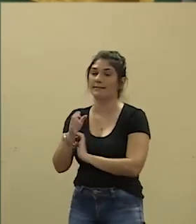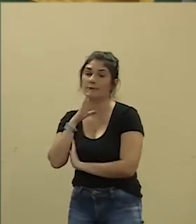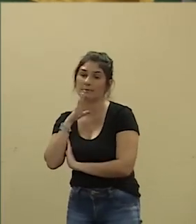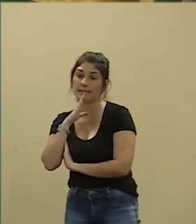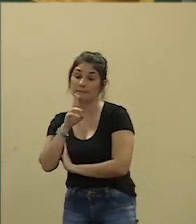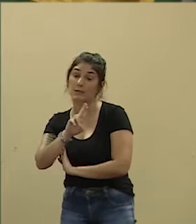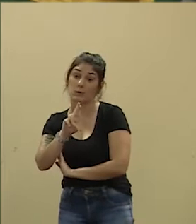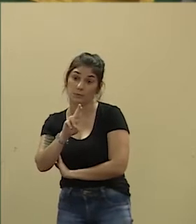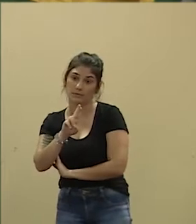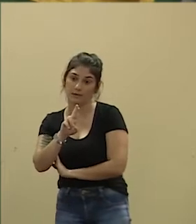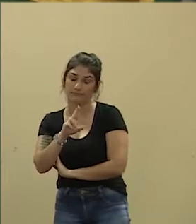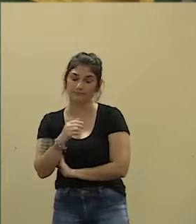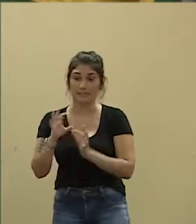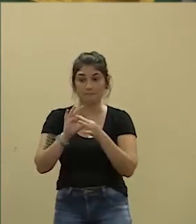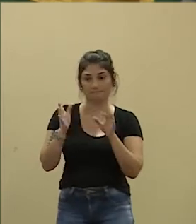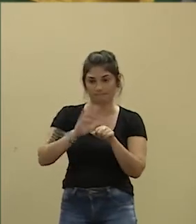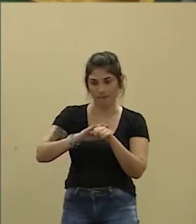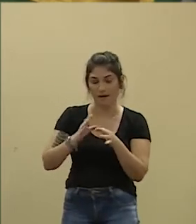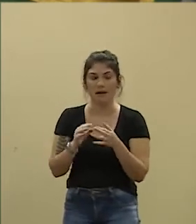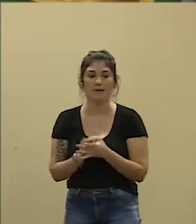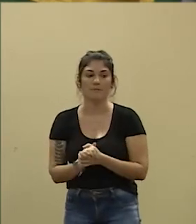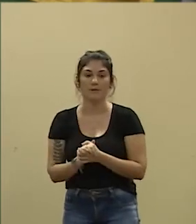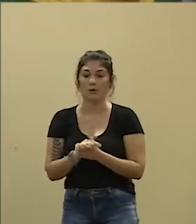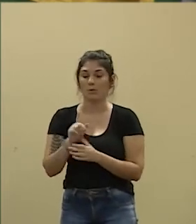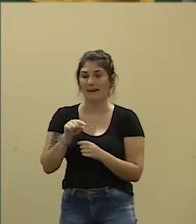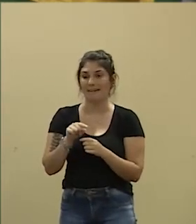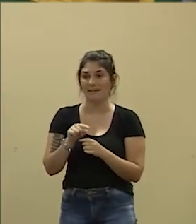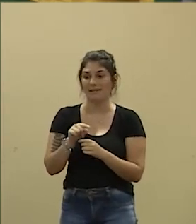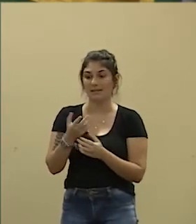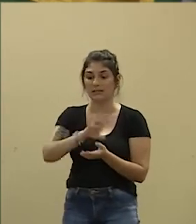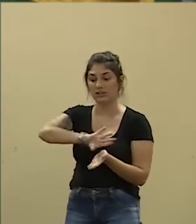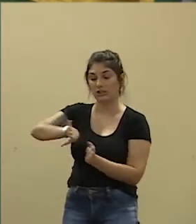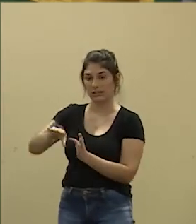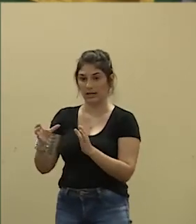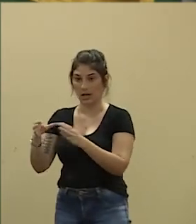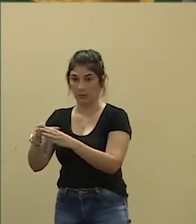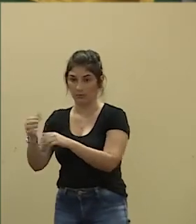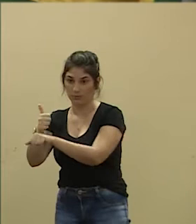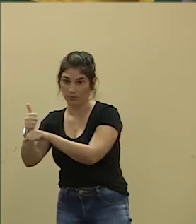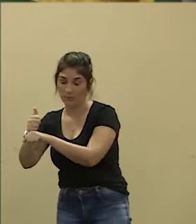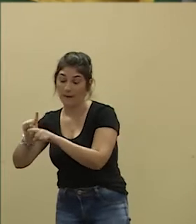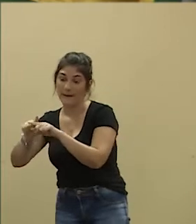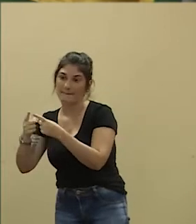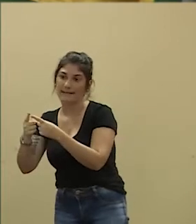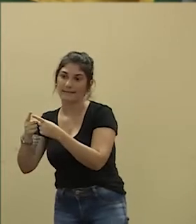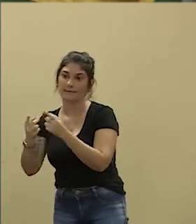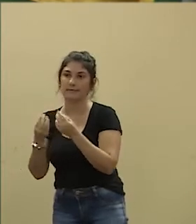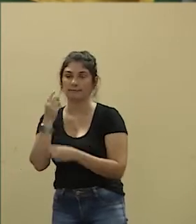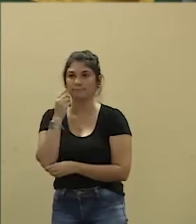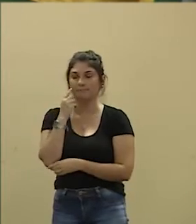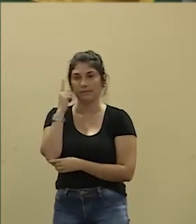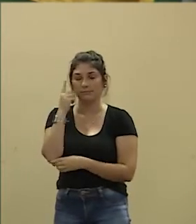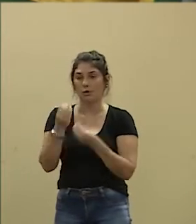e aí assim é uma coisa não exclui a outra se você tem a oportunidade de trabalhar junto a uma equipe trabalha junto à equipe